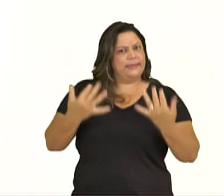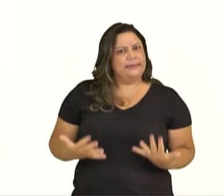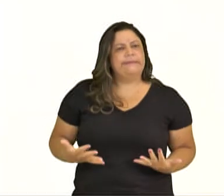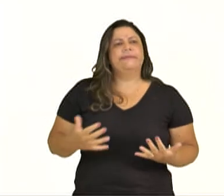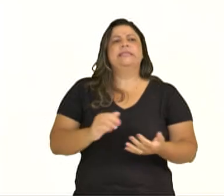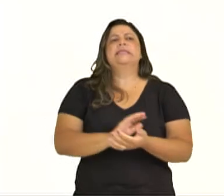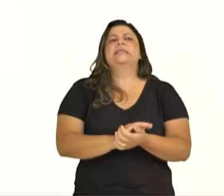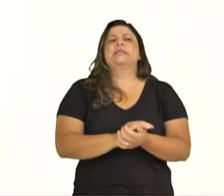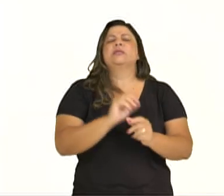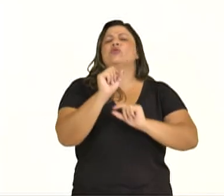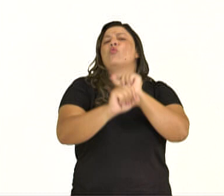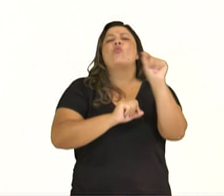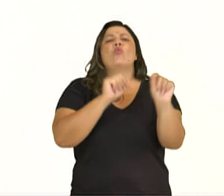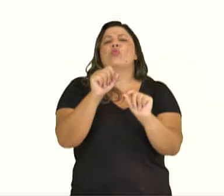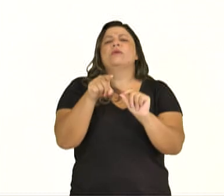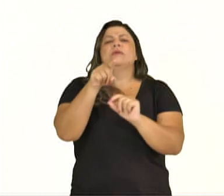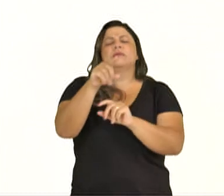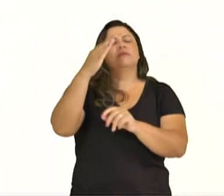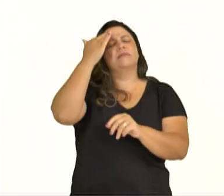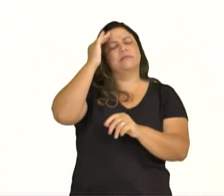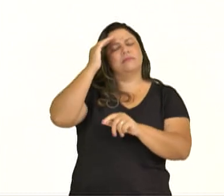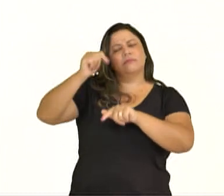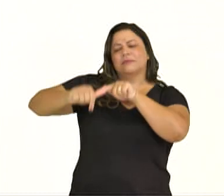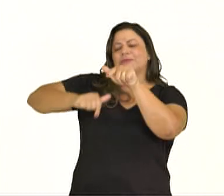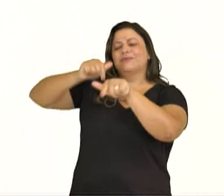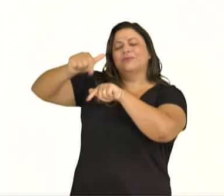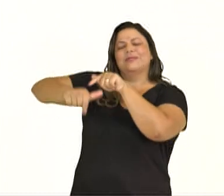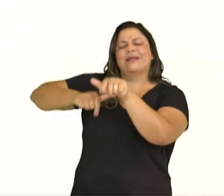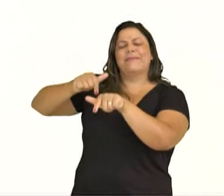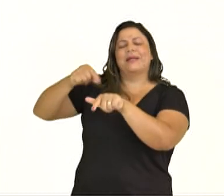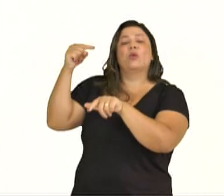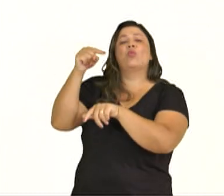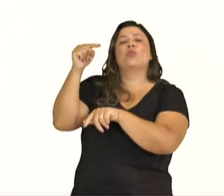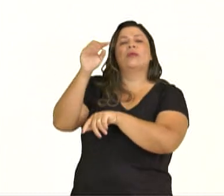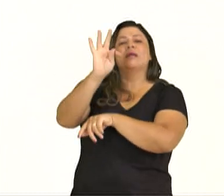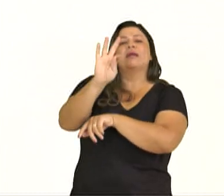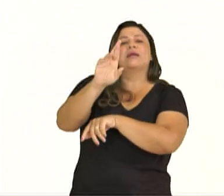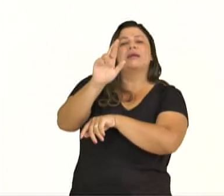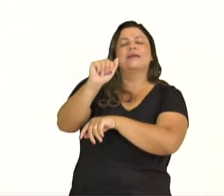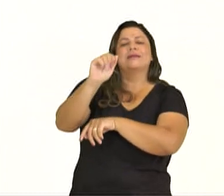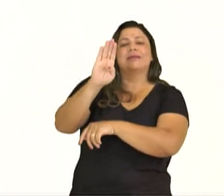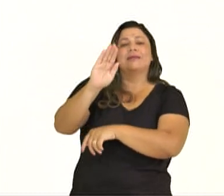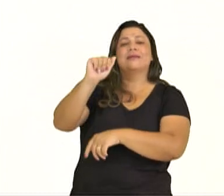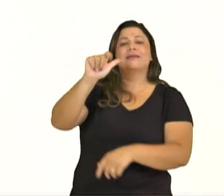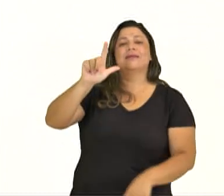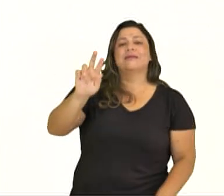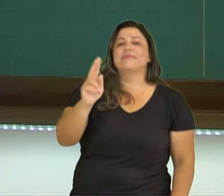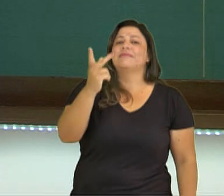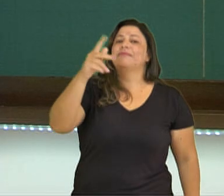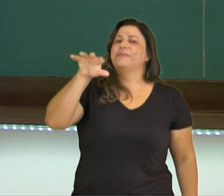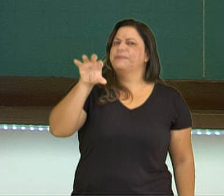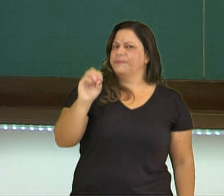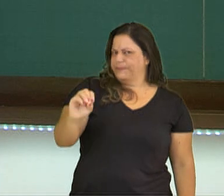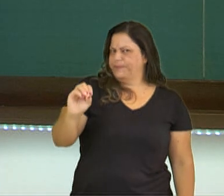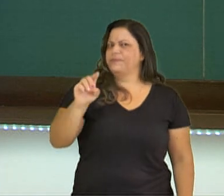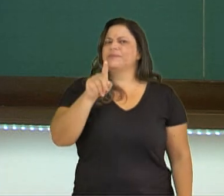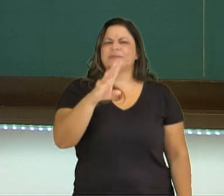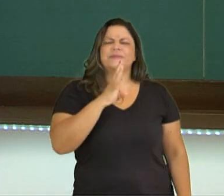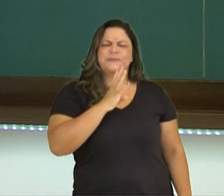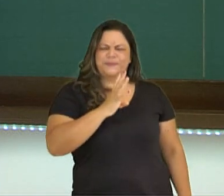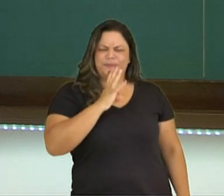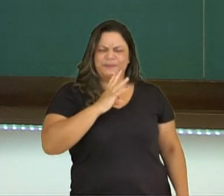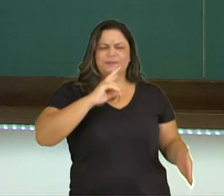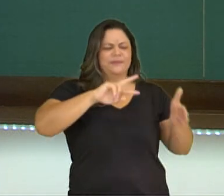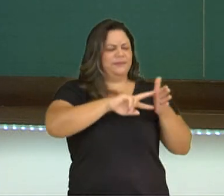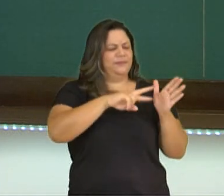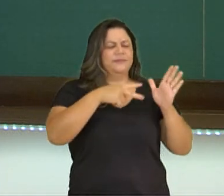lá, o que você entende por trabalho? O que é trabalho? Você já ouviu essa palavrinha? Sabe o significado? O que ela